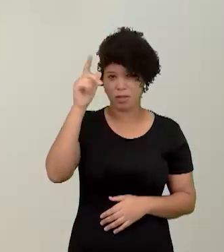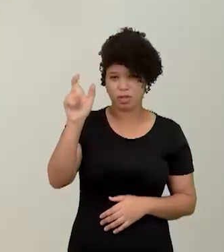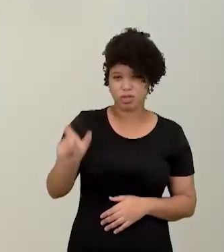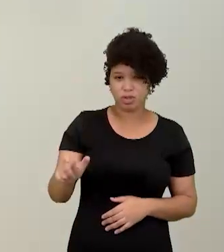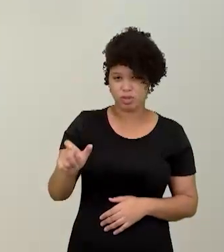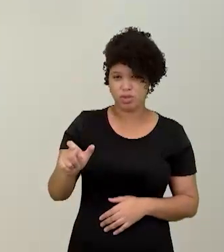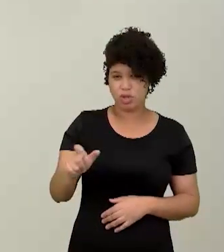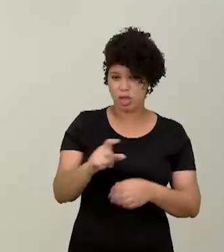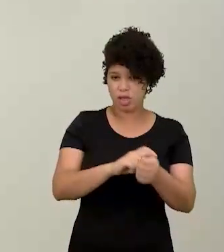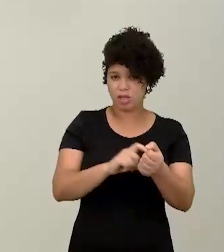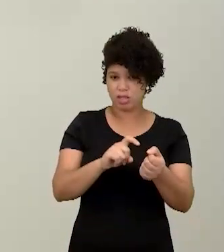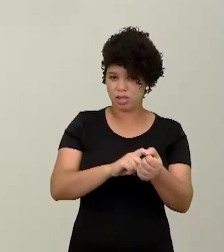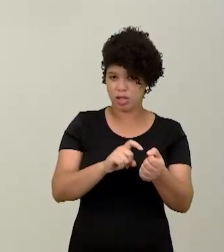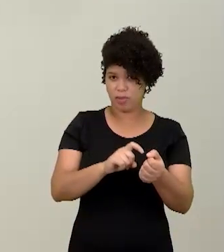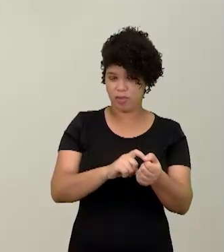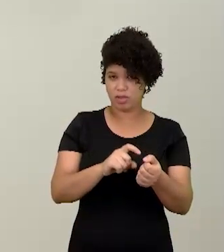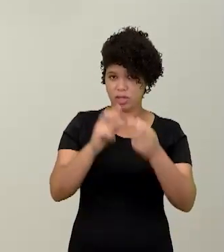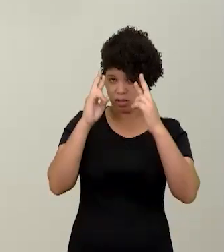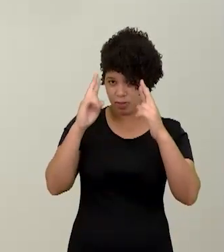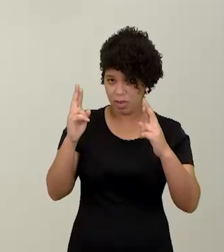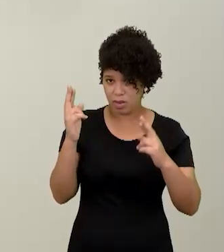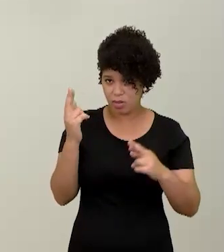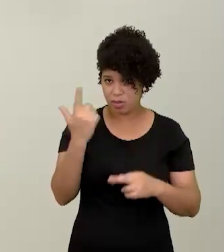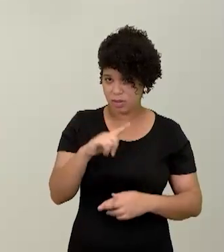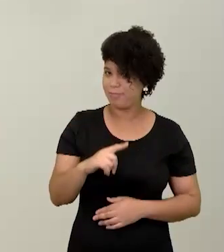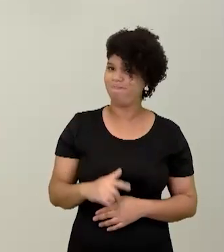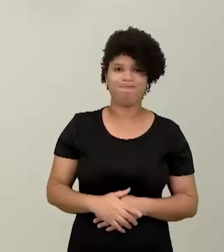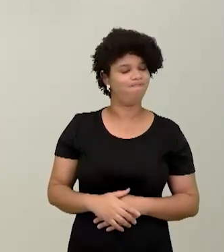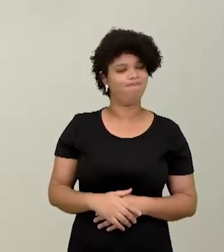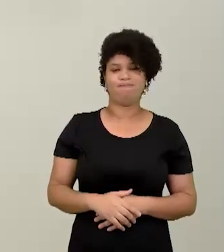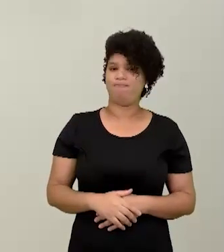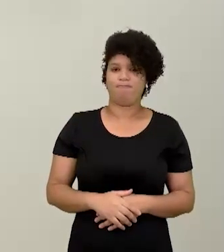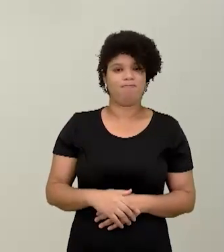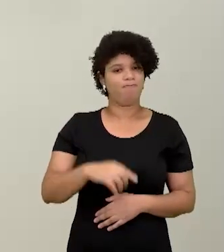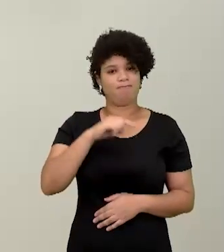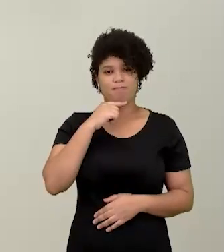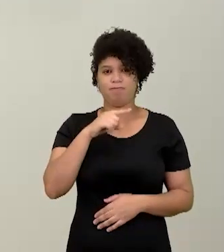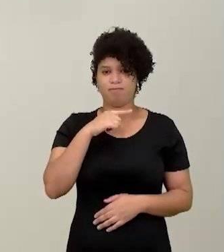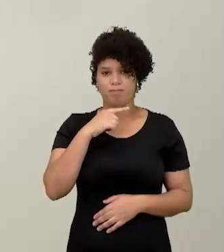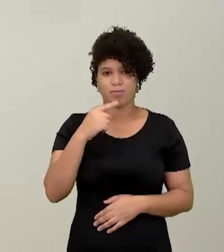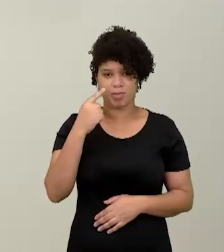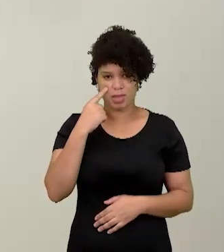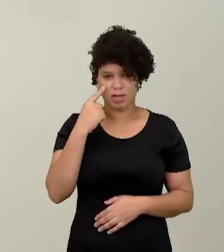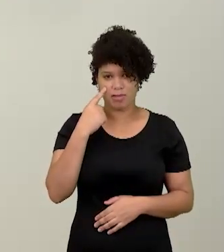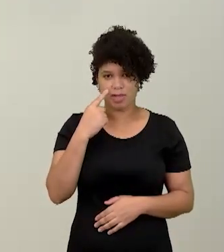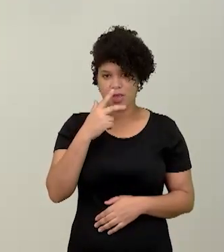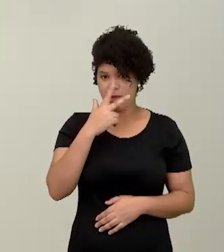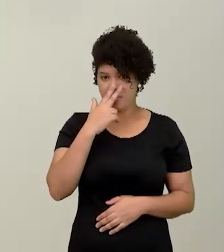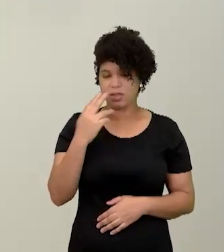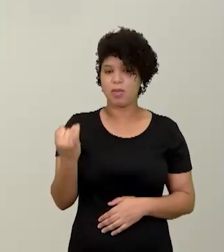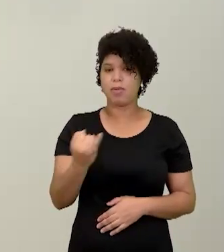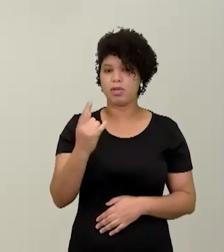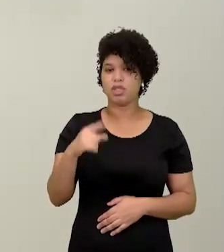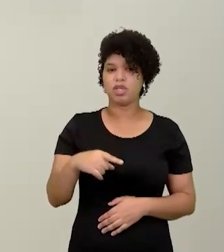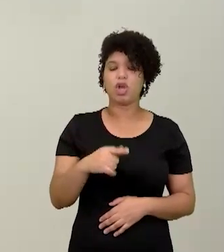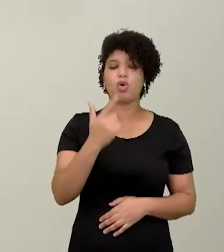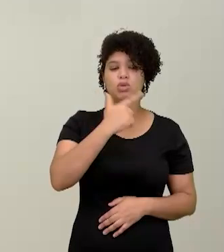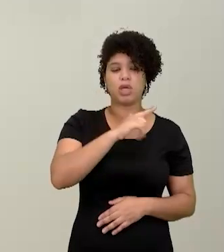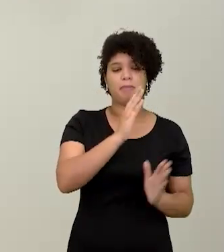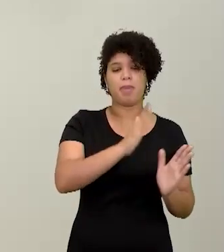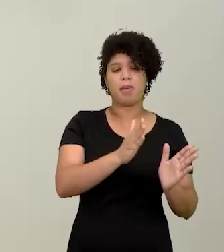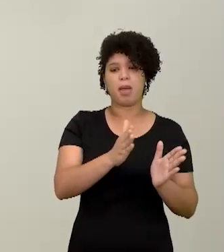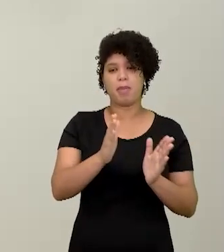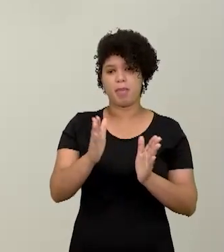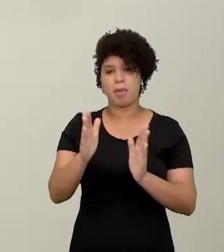aquela tendência a ser desrespeitosa, né? Então, às vezes, a tolerância ao estresse acaba sendo um pilar para a gente